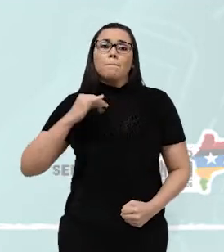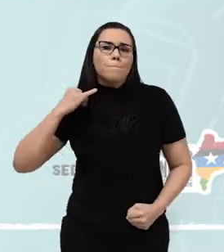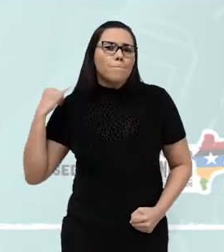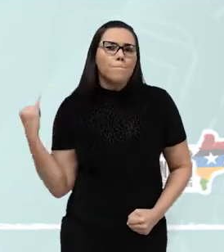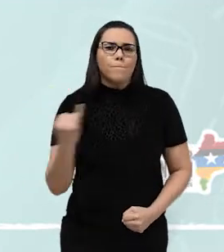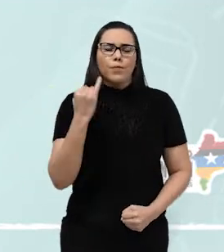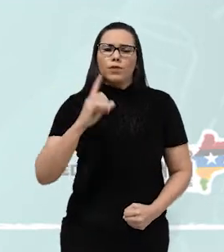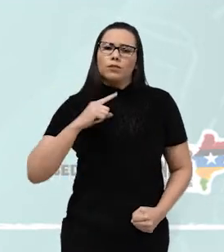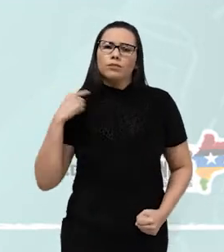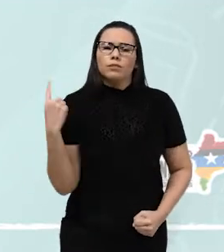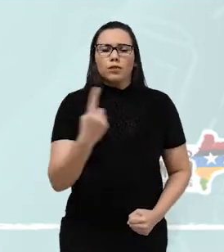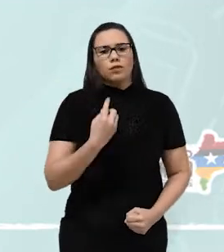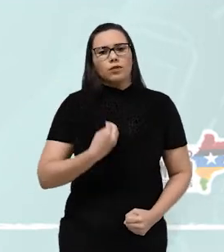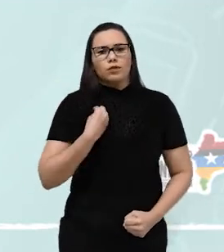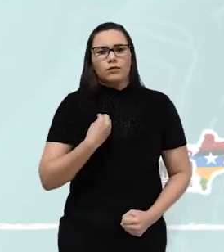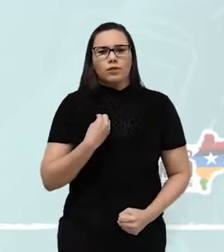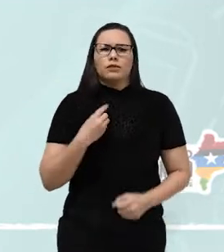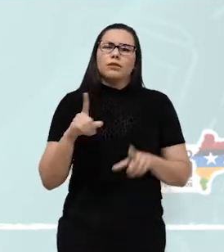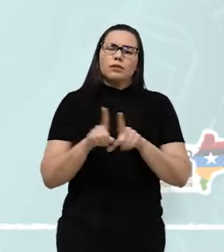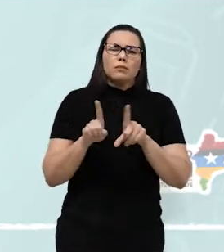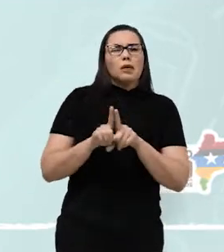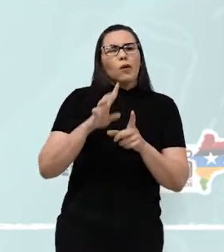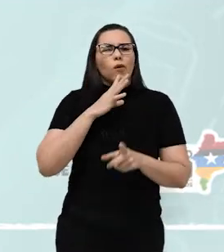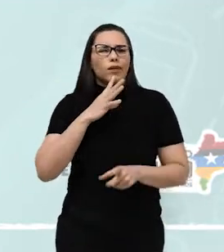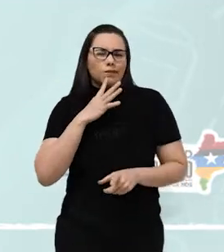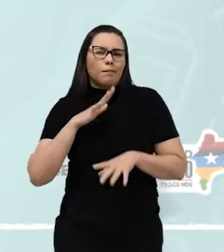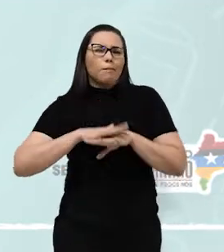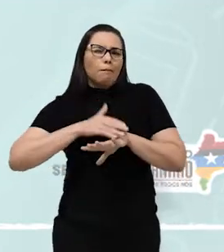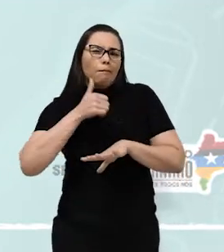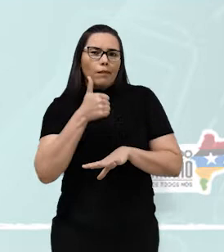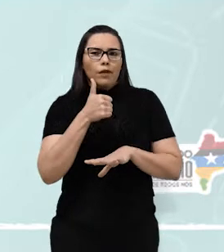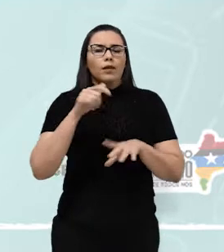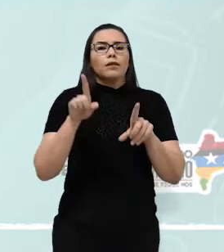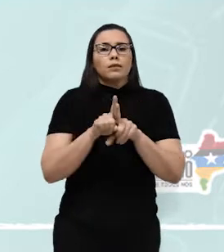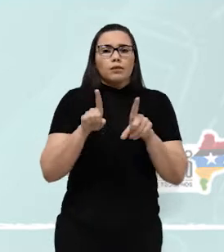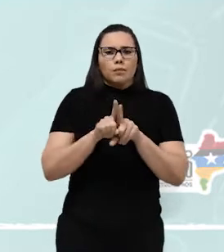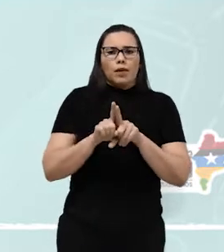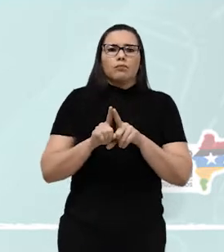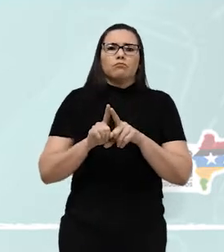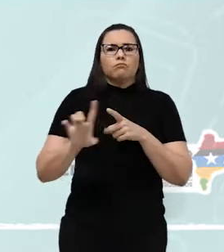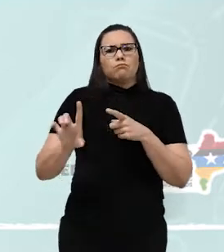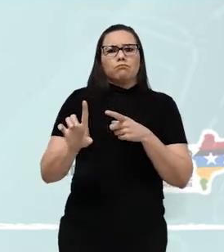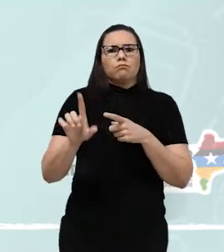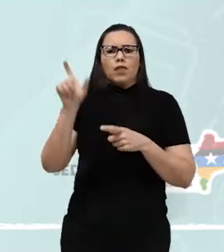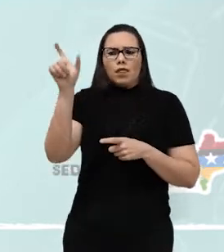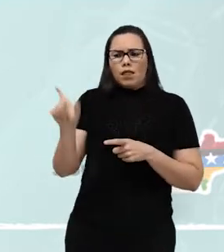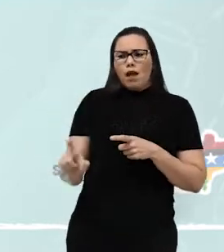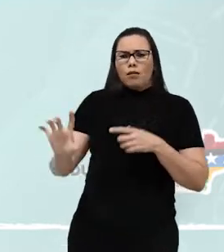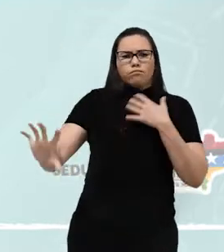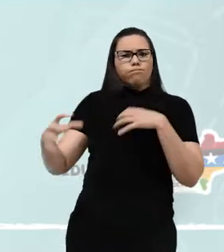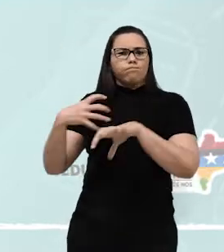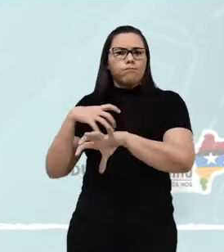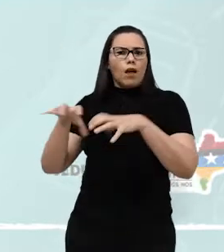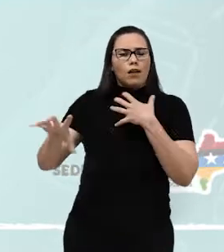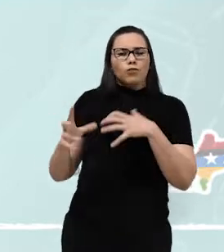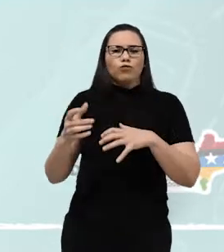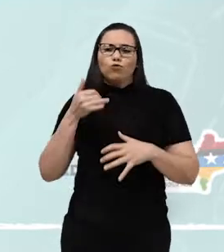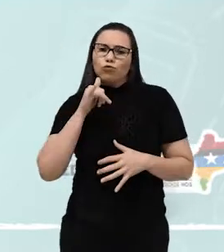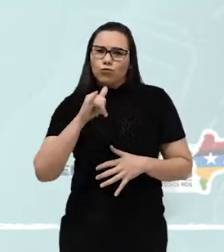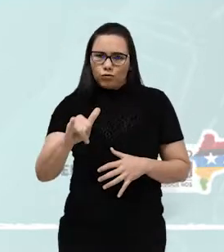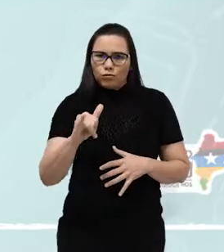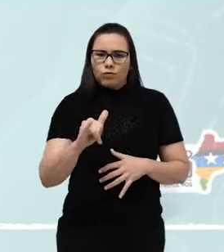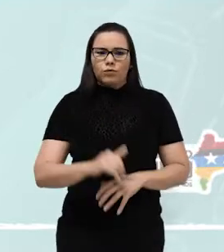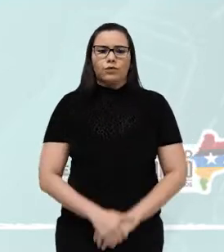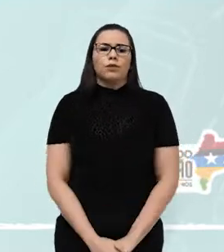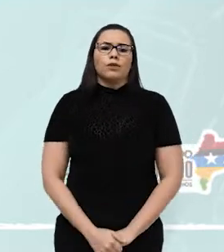a respeito sobre de como ocorre a transferência de energia entre os seres vivos e como ocorre a dissipação de